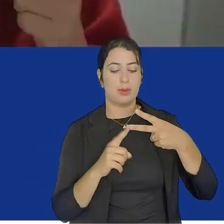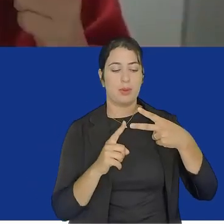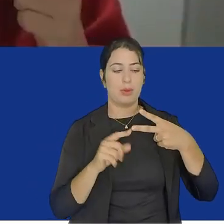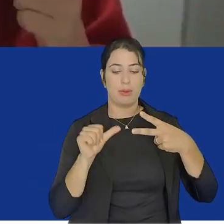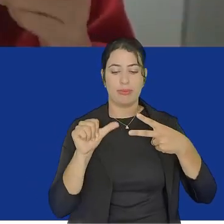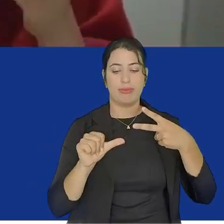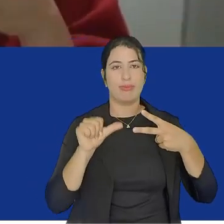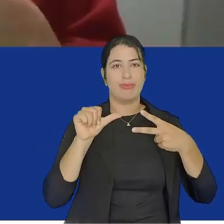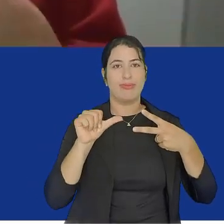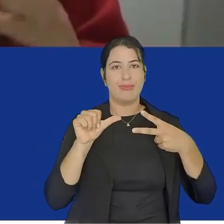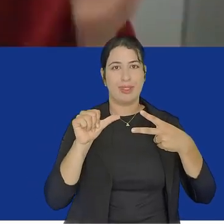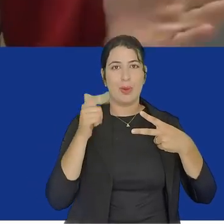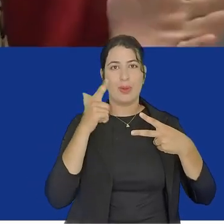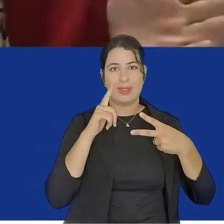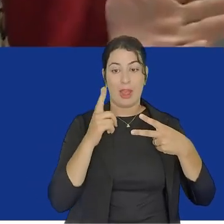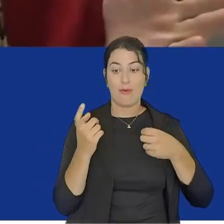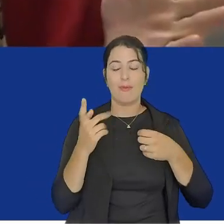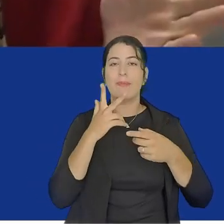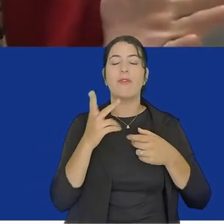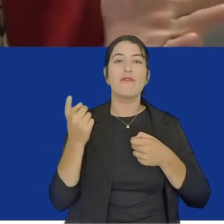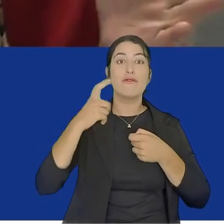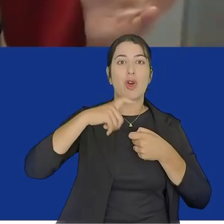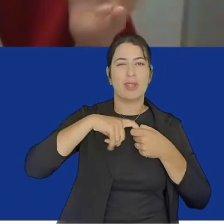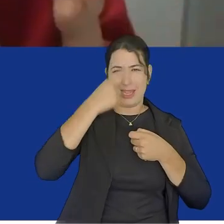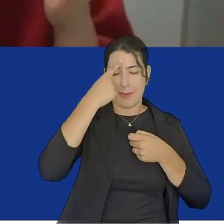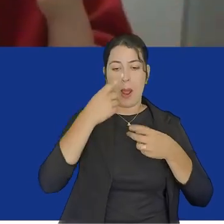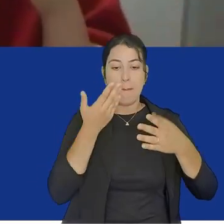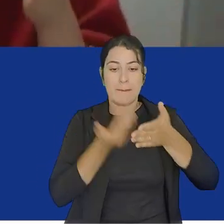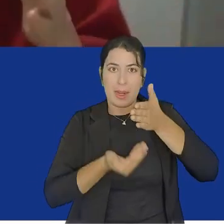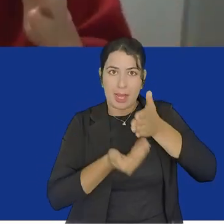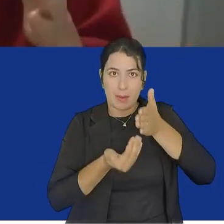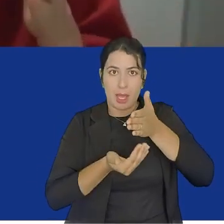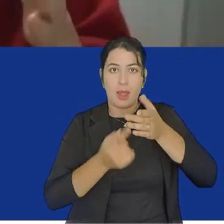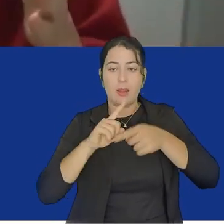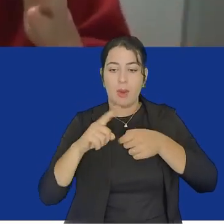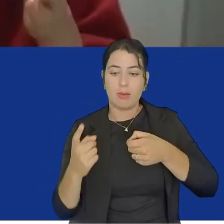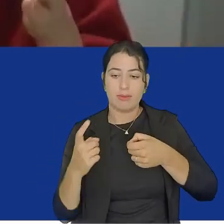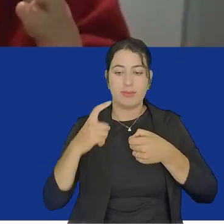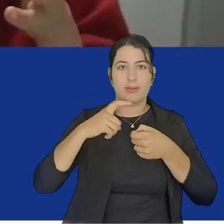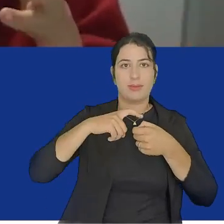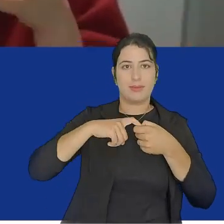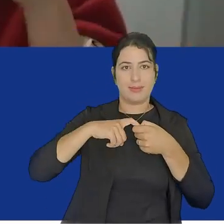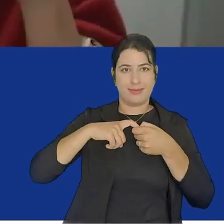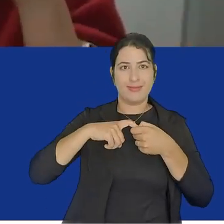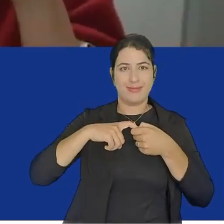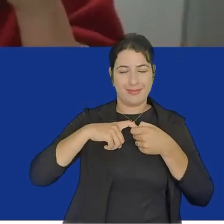Reparar o dano. Refazer o mal feito. E quando eu consigo me